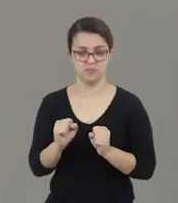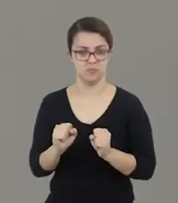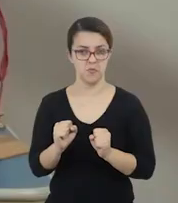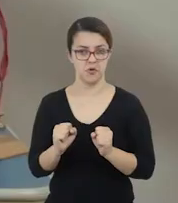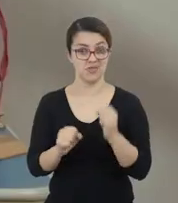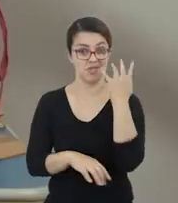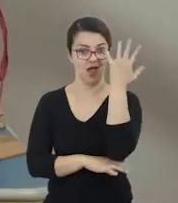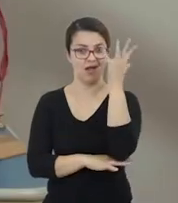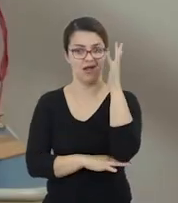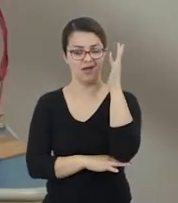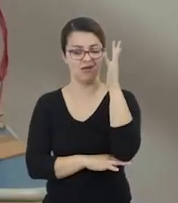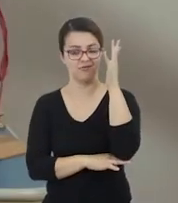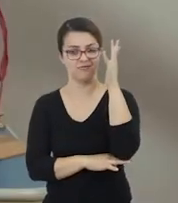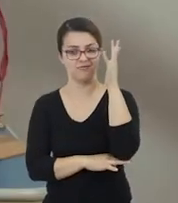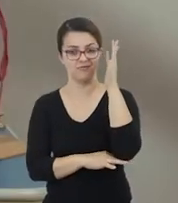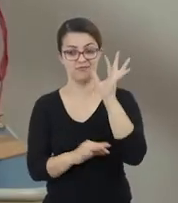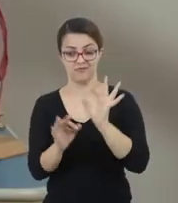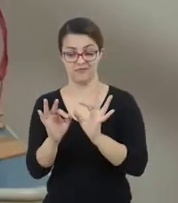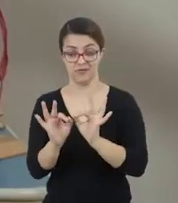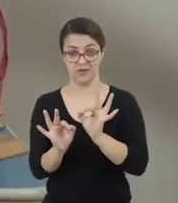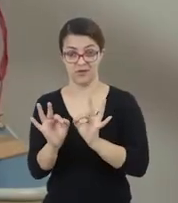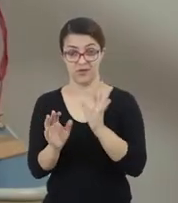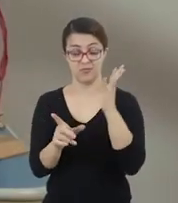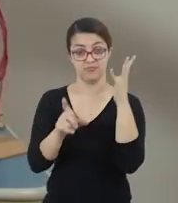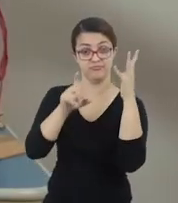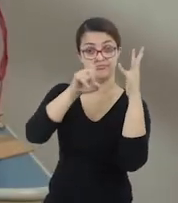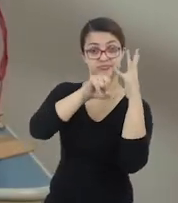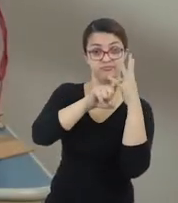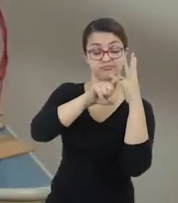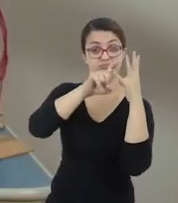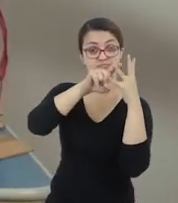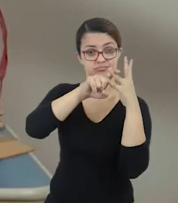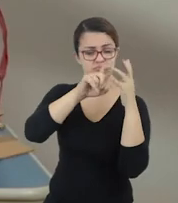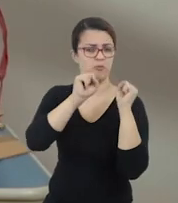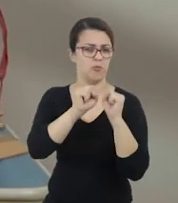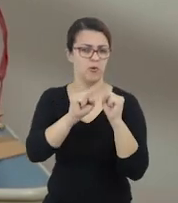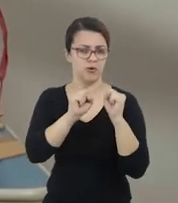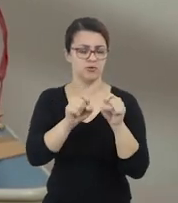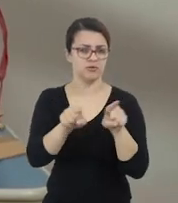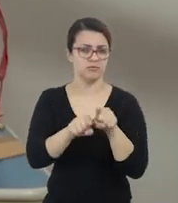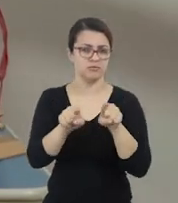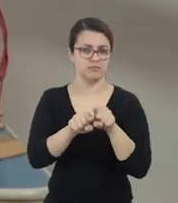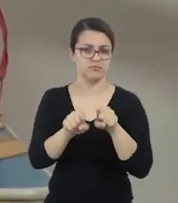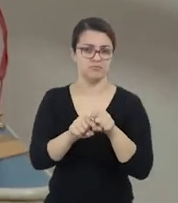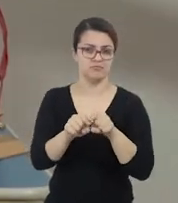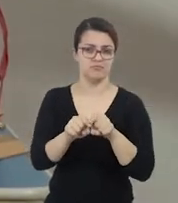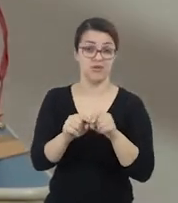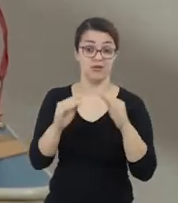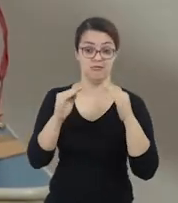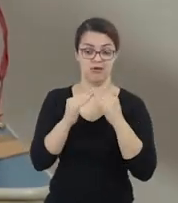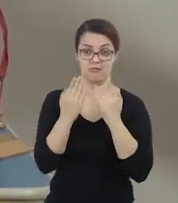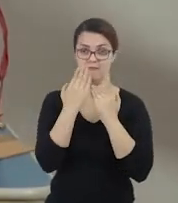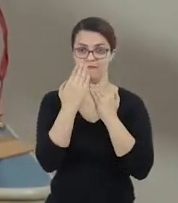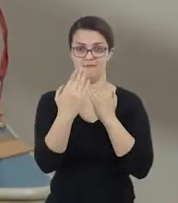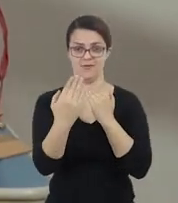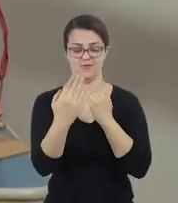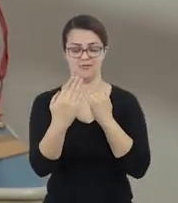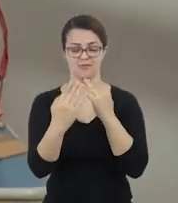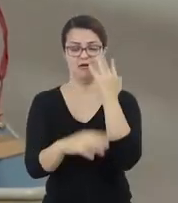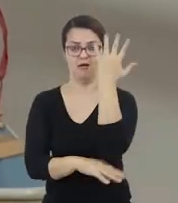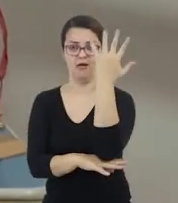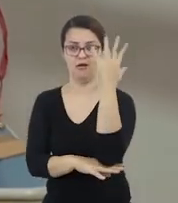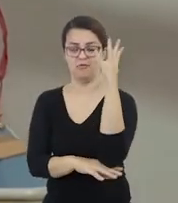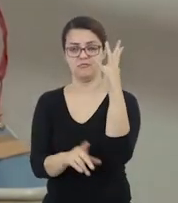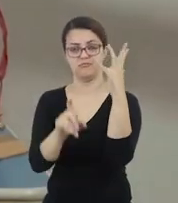na árvore, né? Lá no quintal, naquela árvore que tem lá em frente da casa de vocês, vocês colocam e